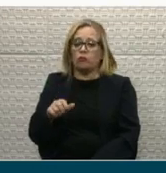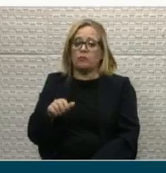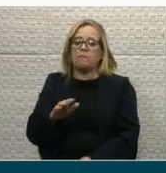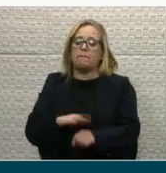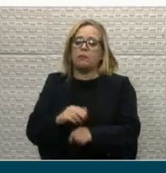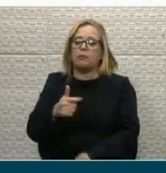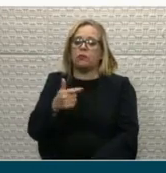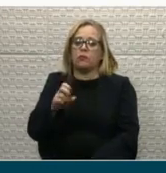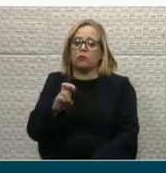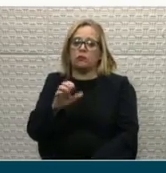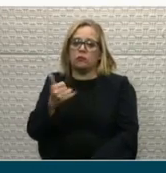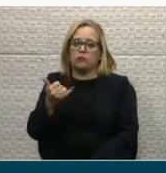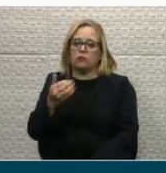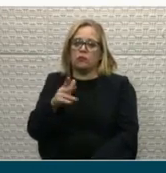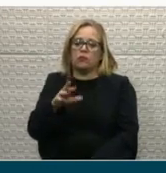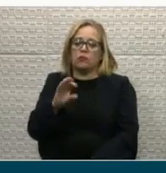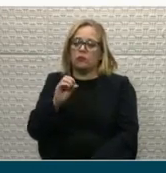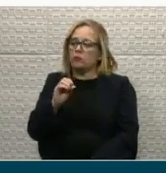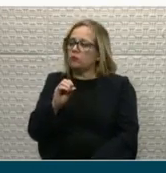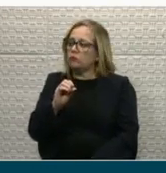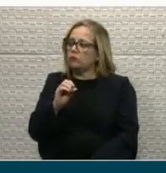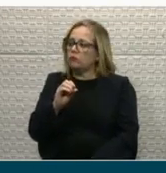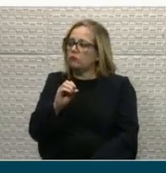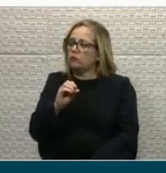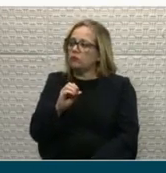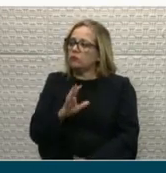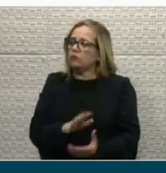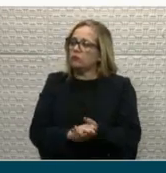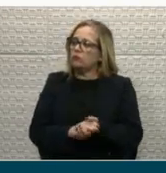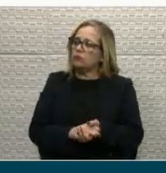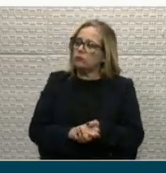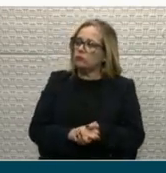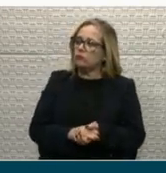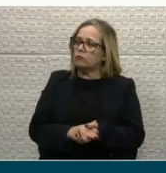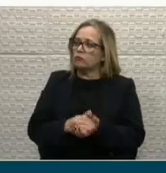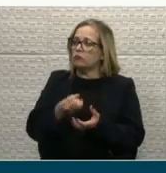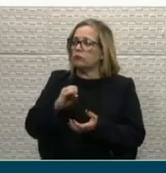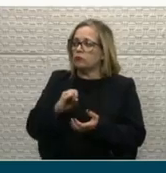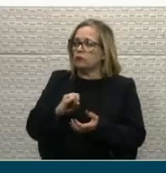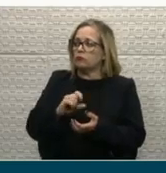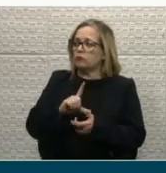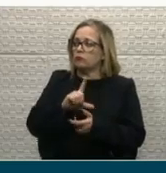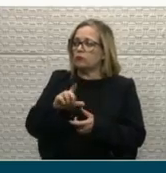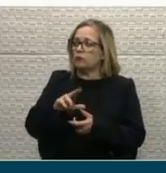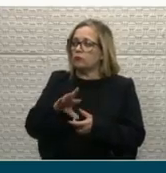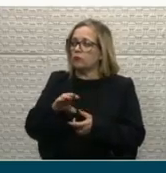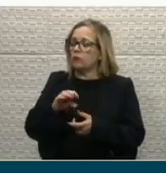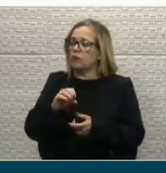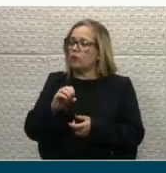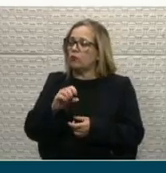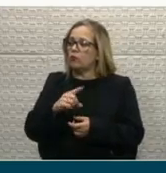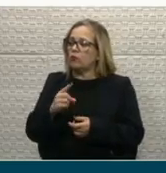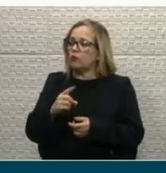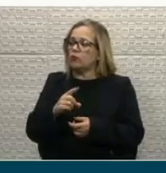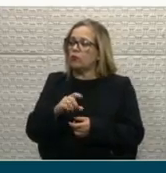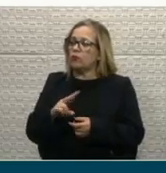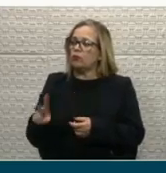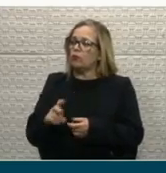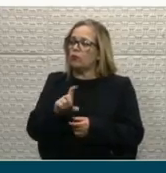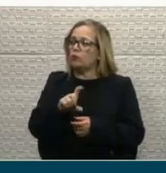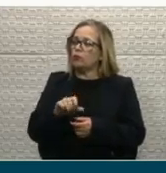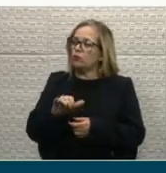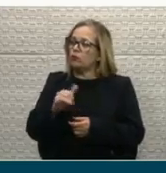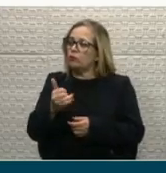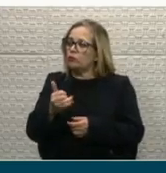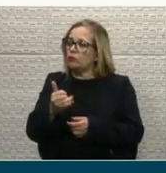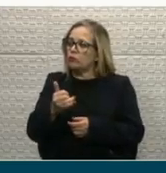mais 2y igual a zero. Bom, se lambda é igual a 1, o vetor xy é tal